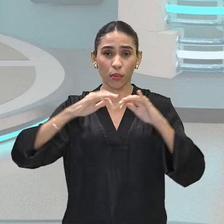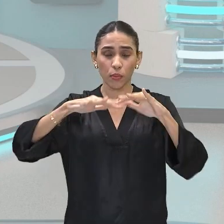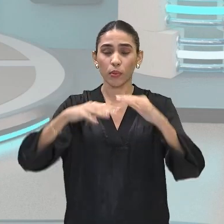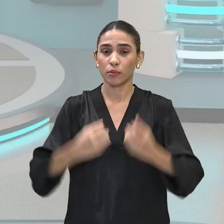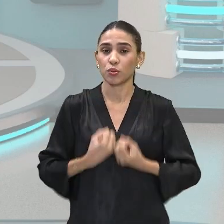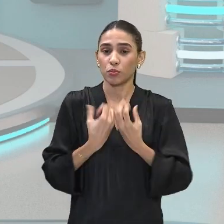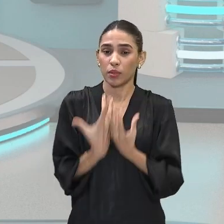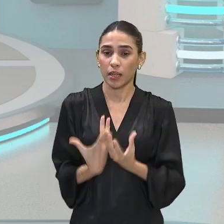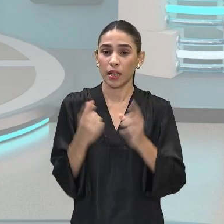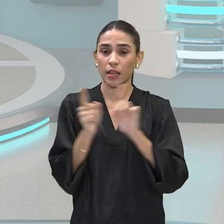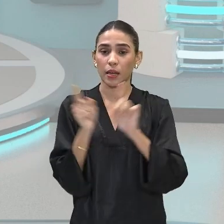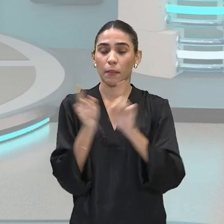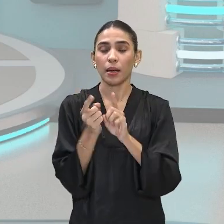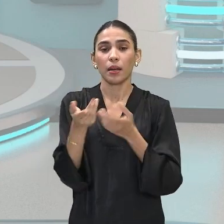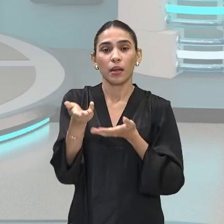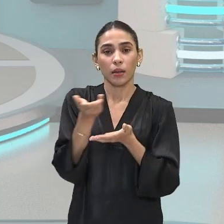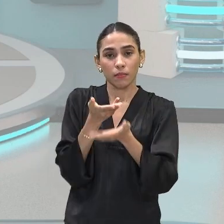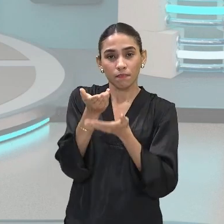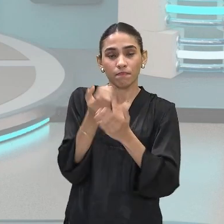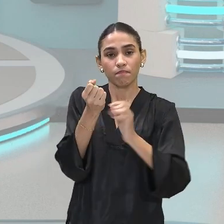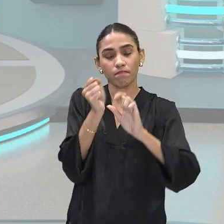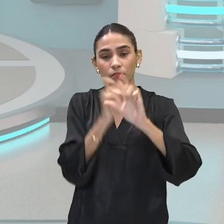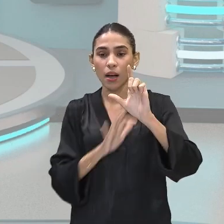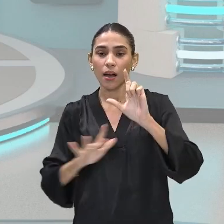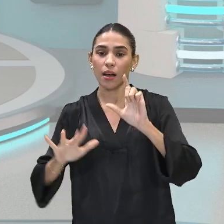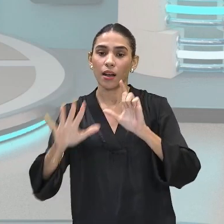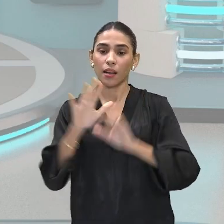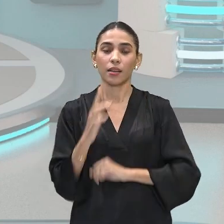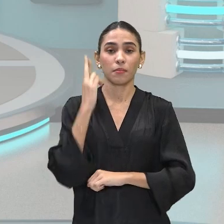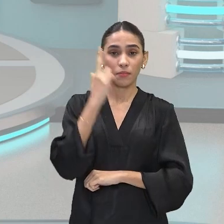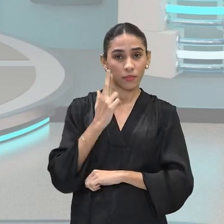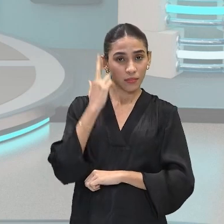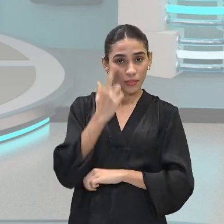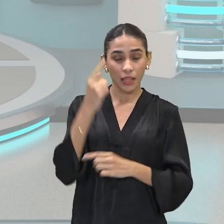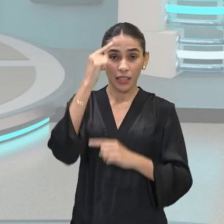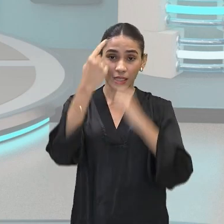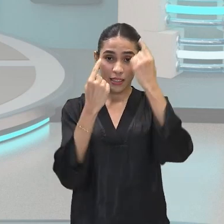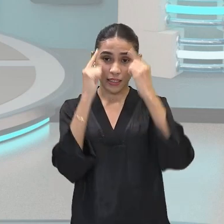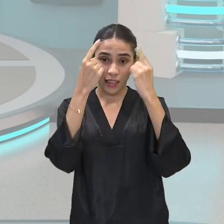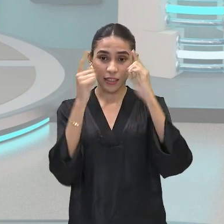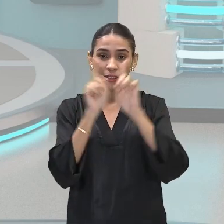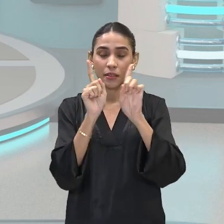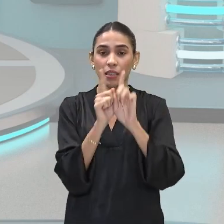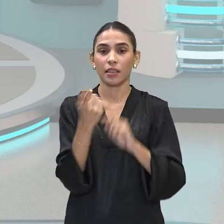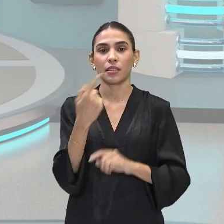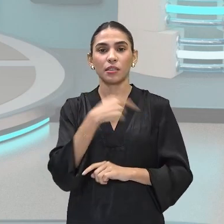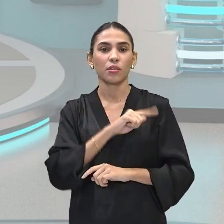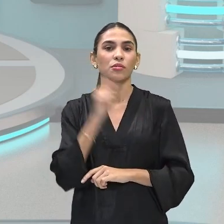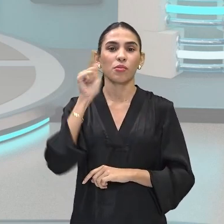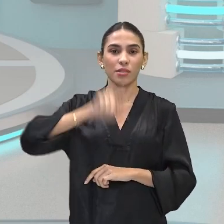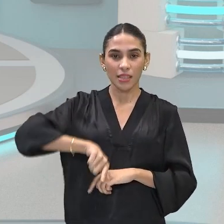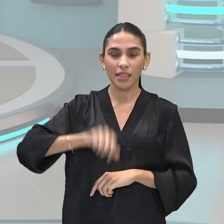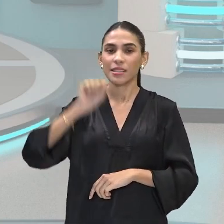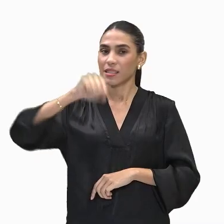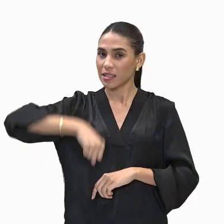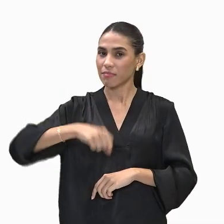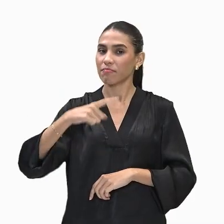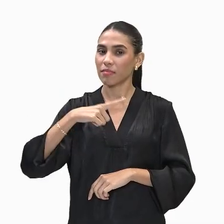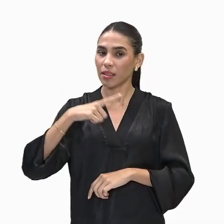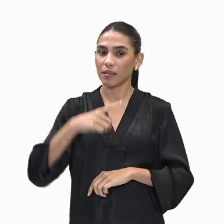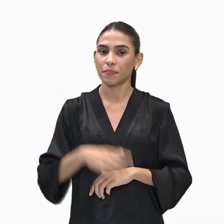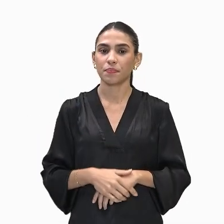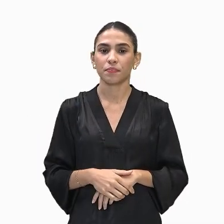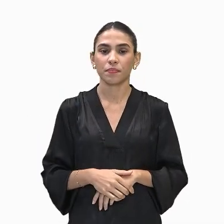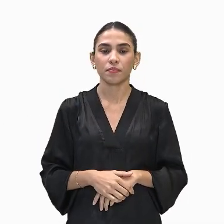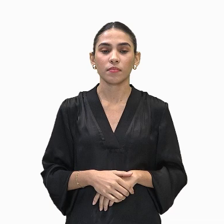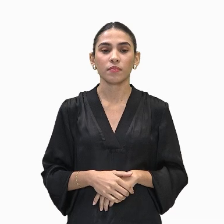possam compartilhar os seus pensamentos, as suas ideias, e a gente consegue ter acesso a isso. Dentro